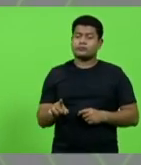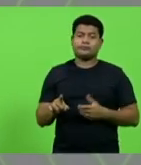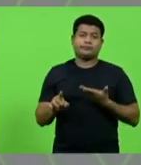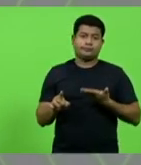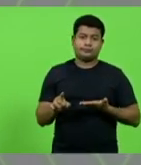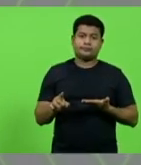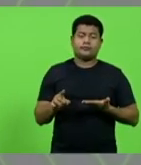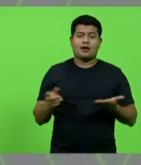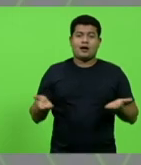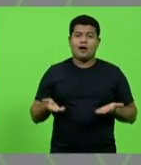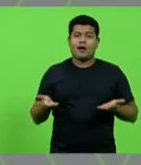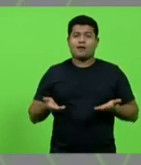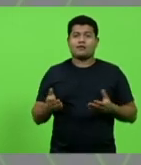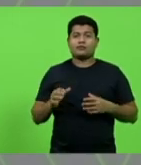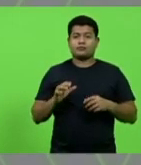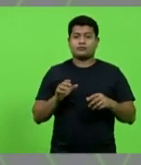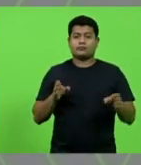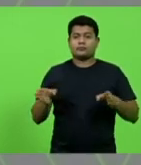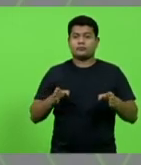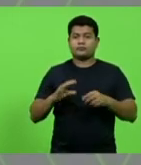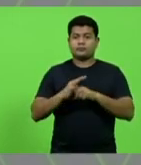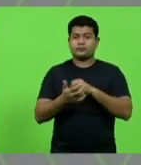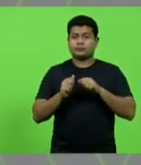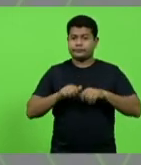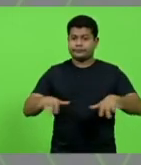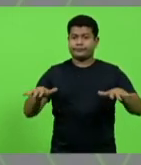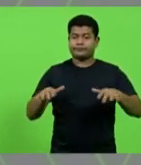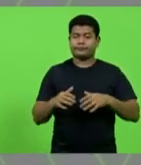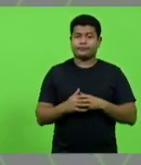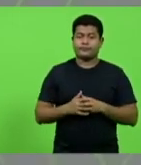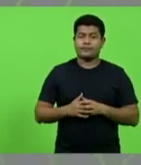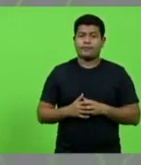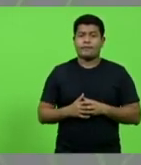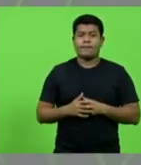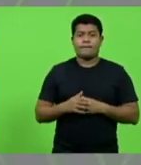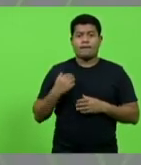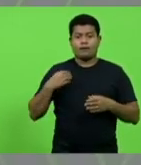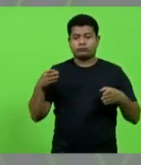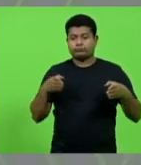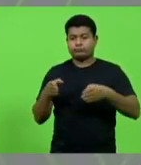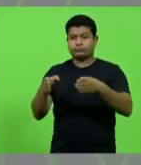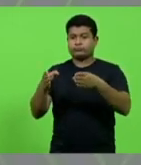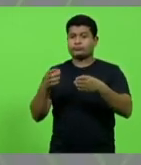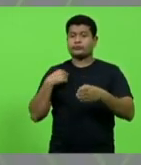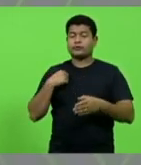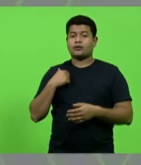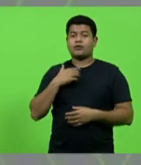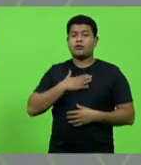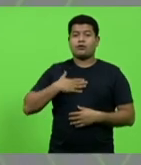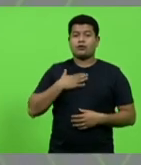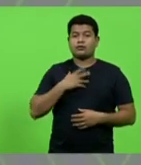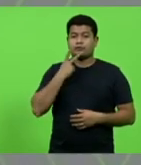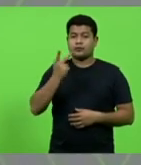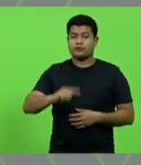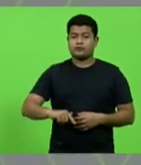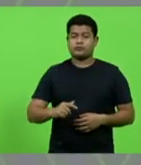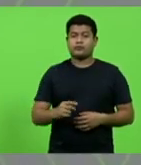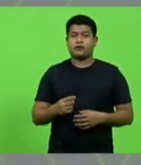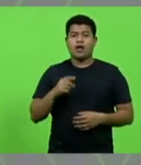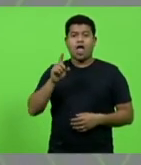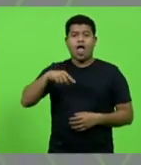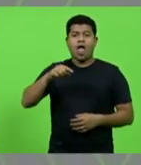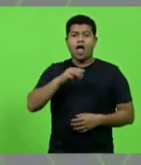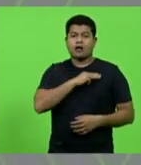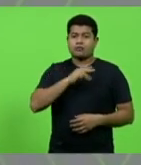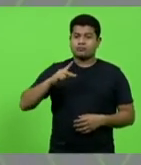agora na pandemia, no ano de 2020. Nessa linha, gostaria de reforçar, né, que essa não é uma posição apenas do Ministério Público